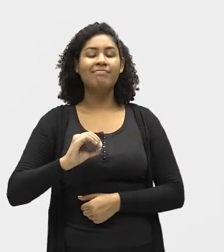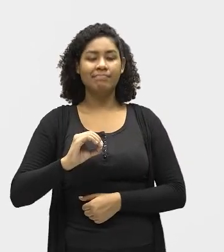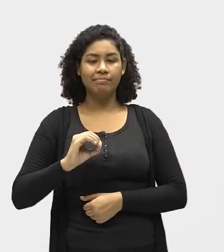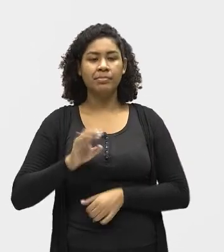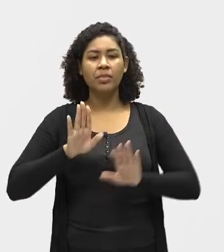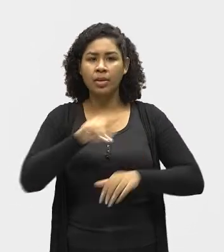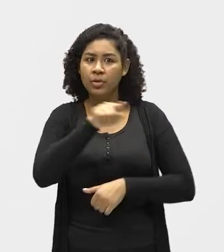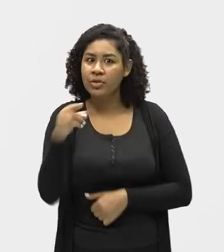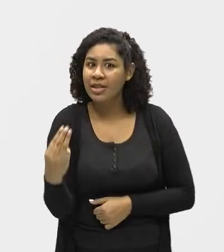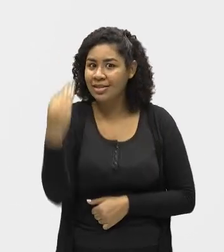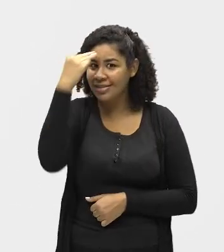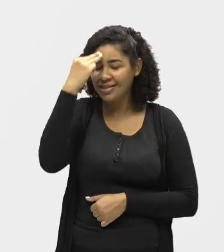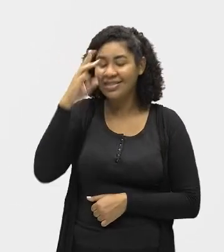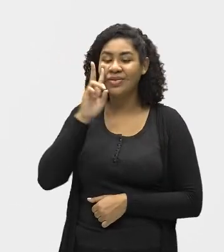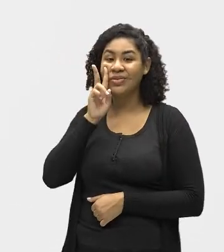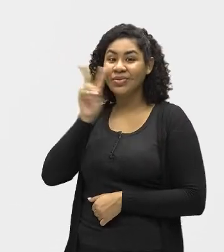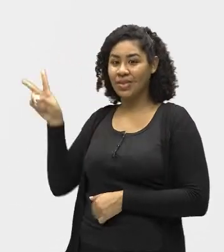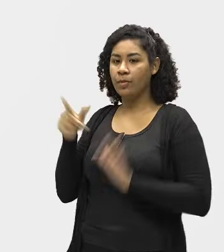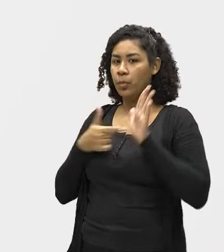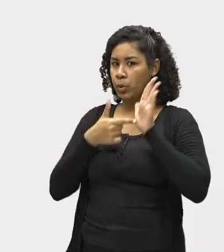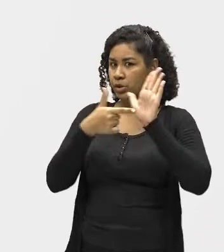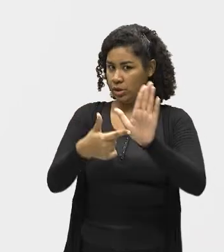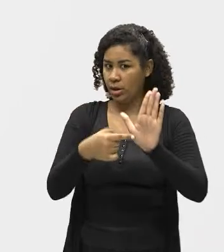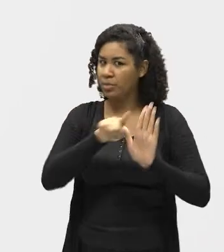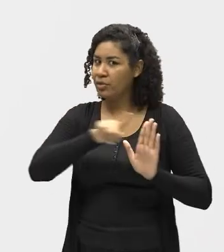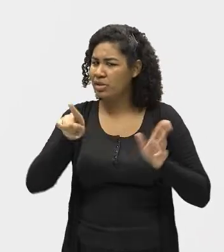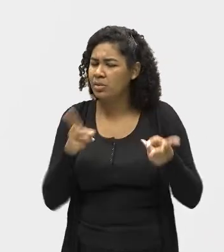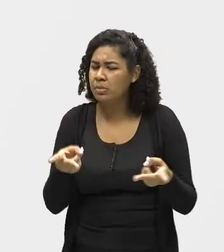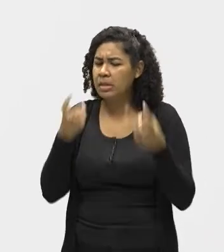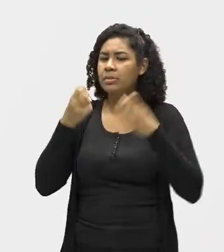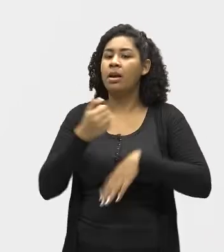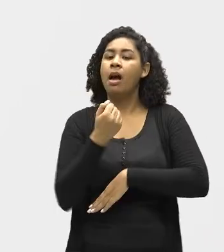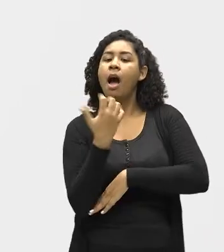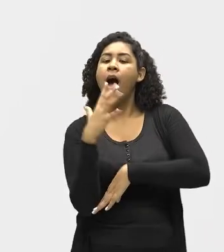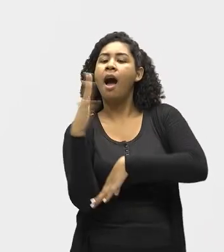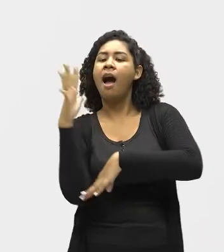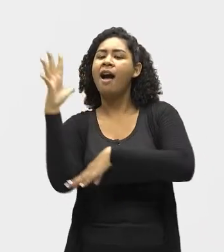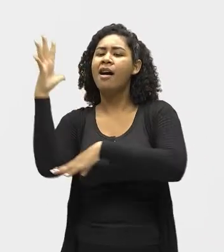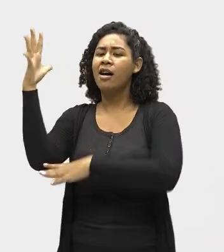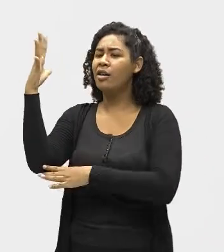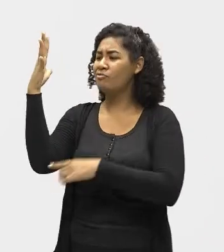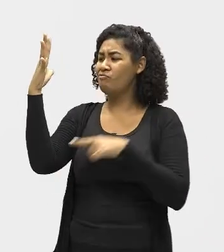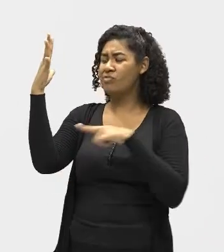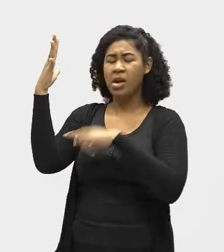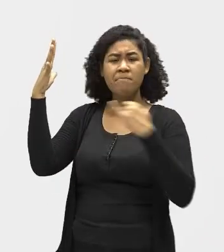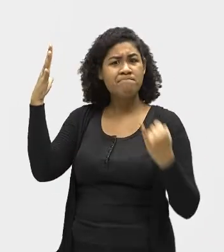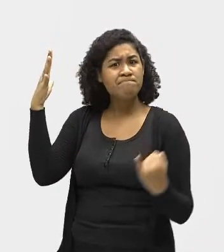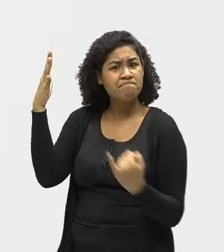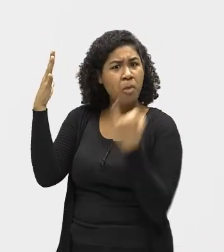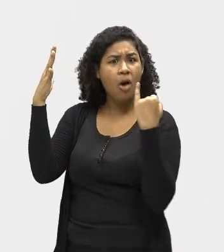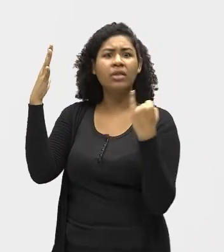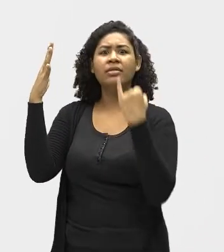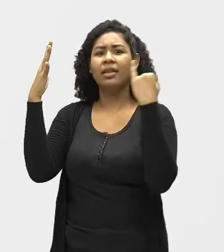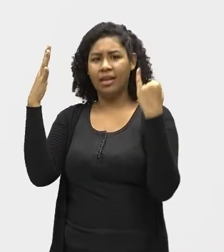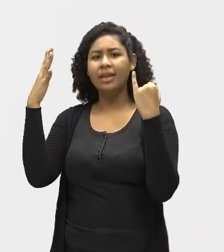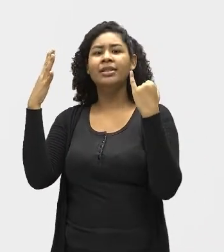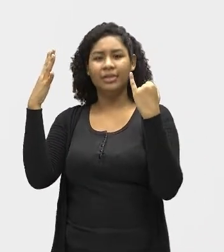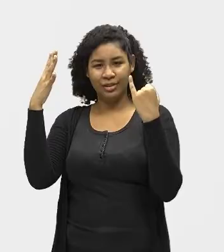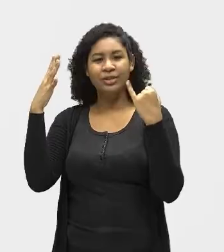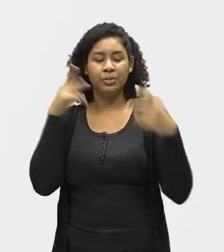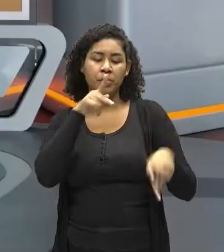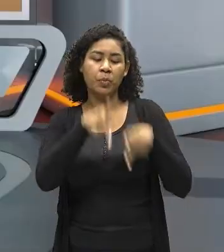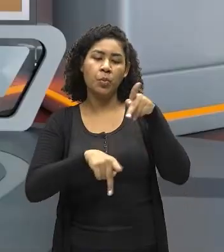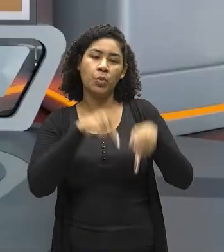a árvore, porque a terra, a mãe natureza, ela é muito importante para todos esses